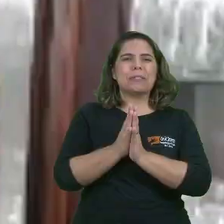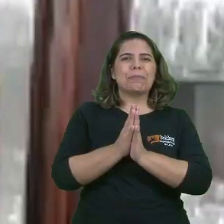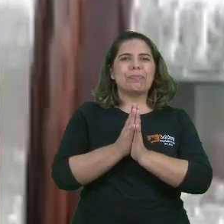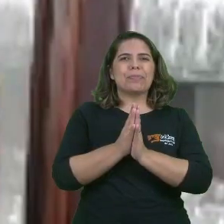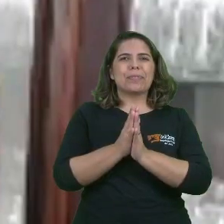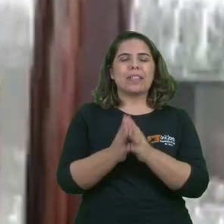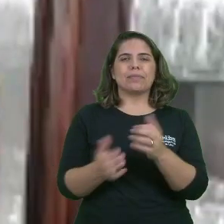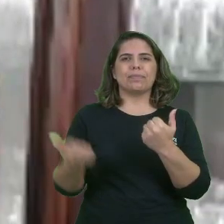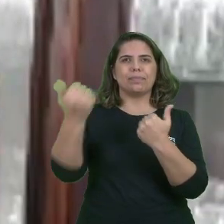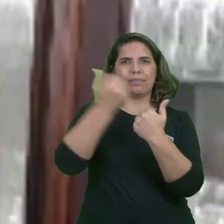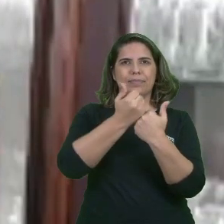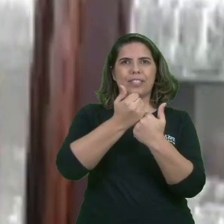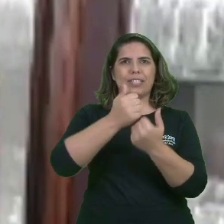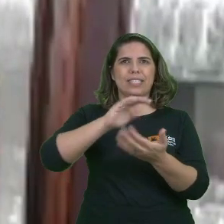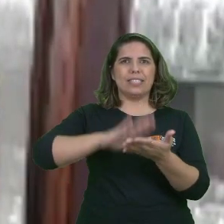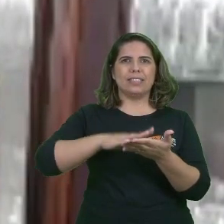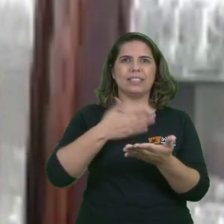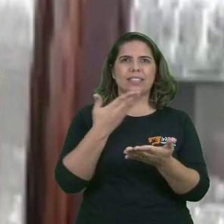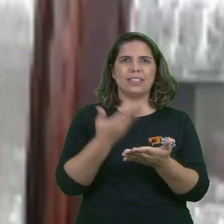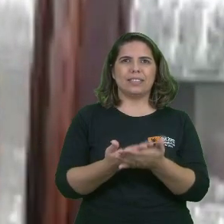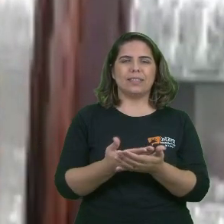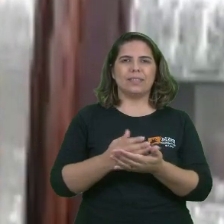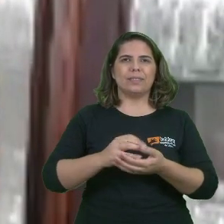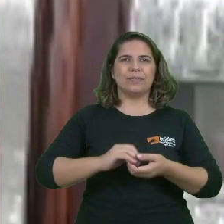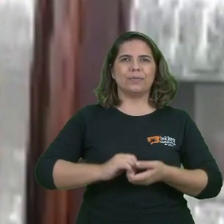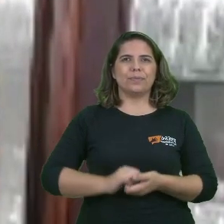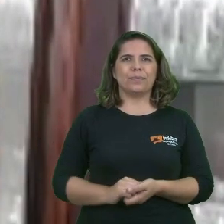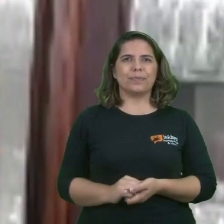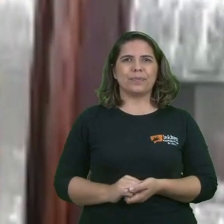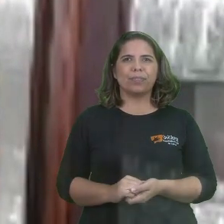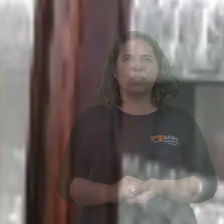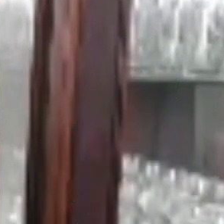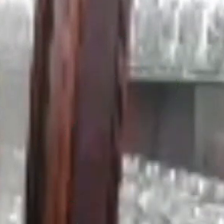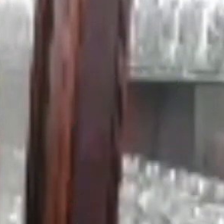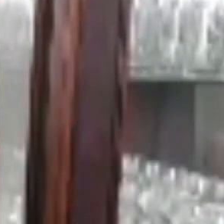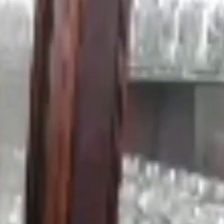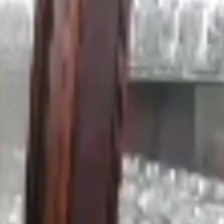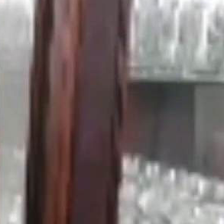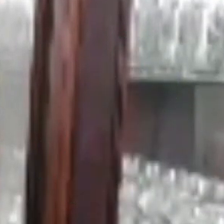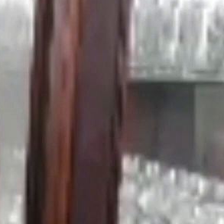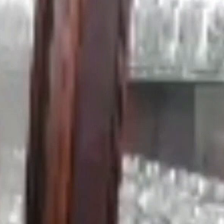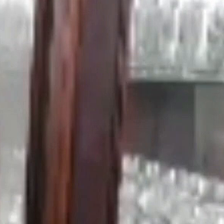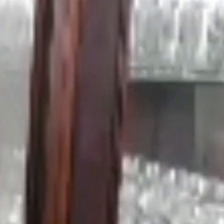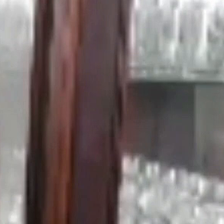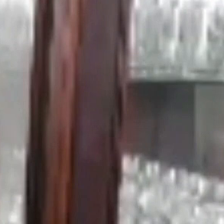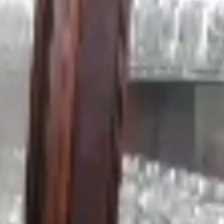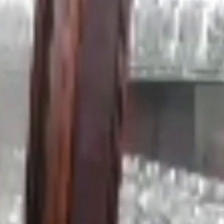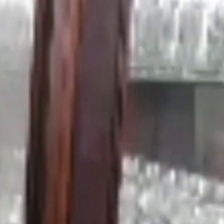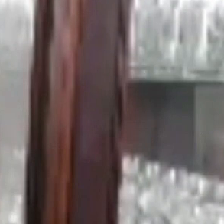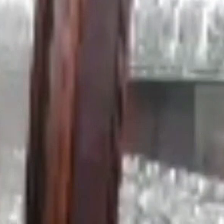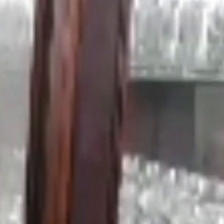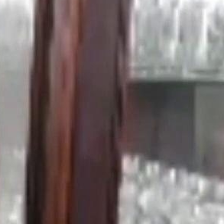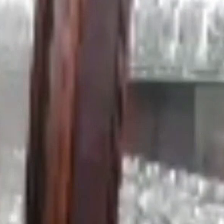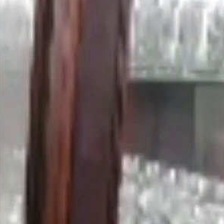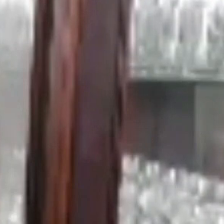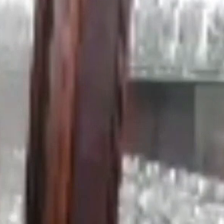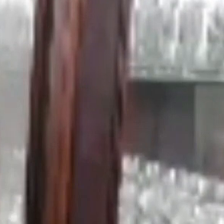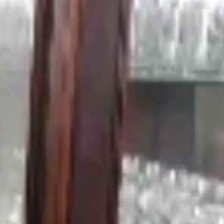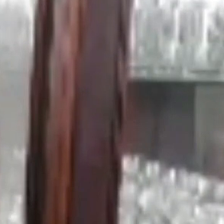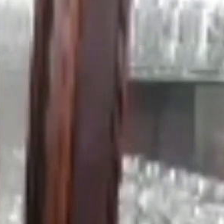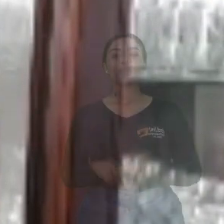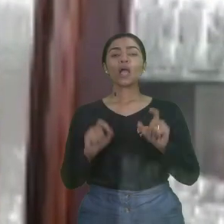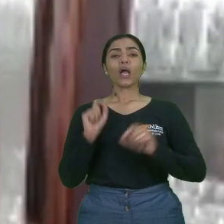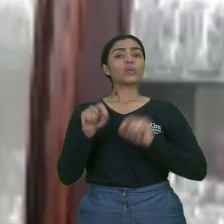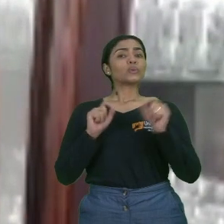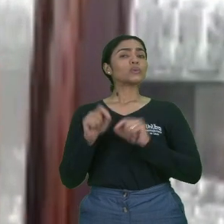simpática inclusive encontre até às vezes no entendimento muito muito poesia sobre